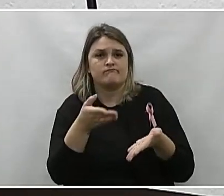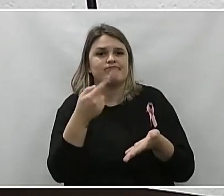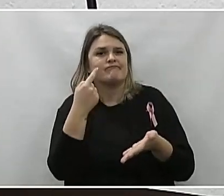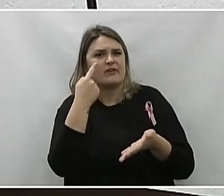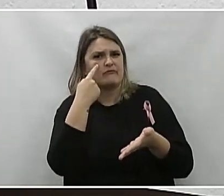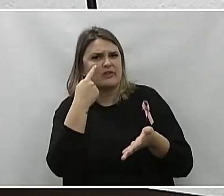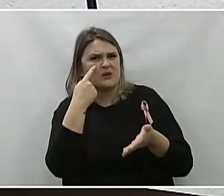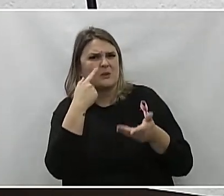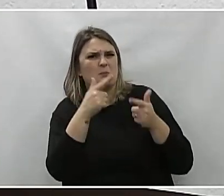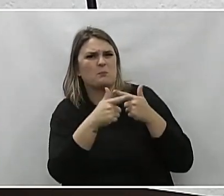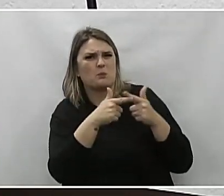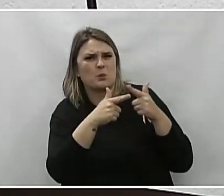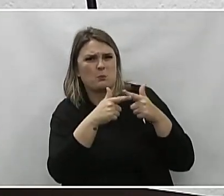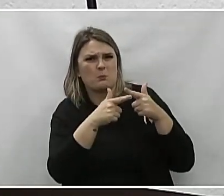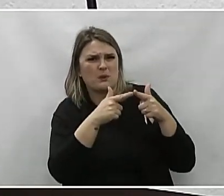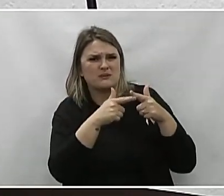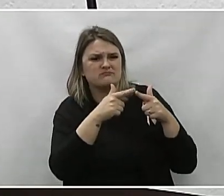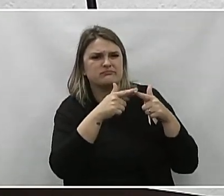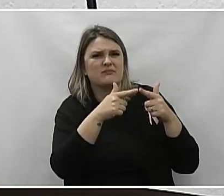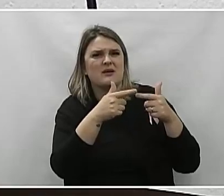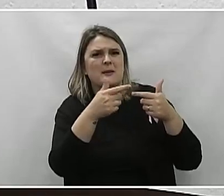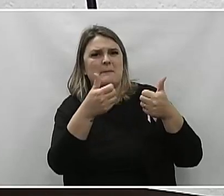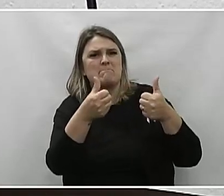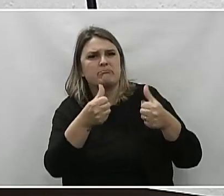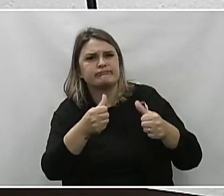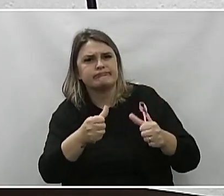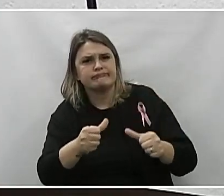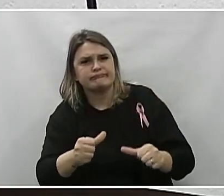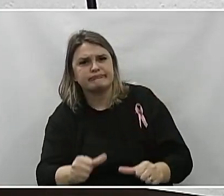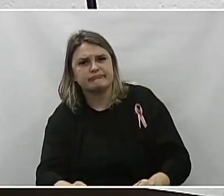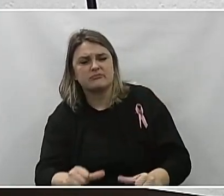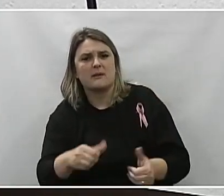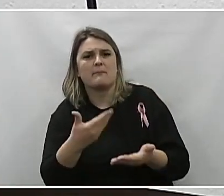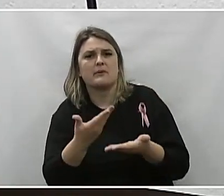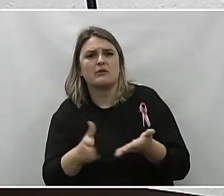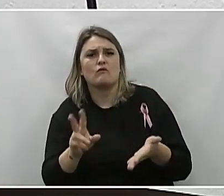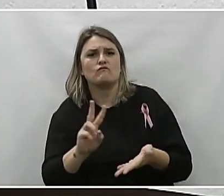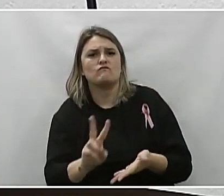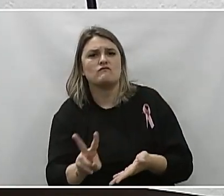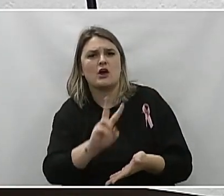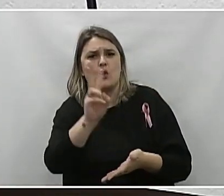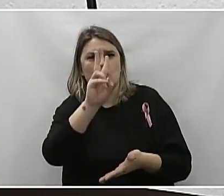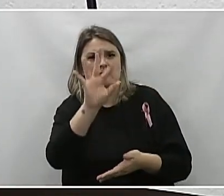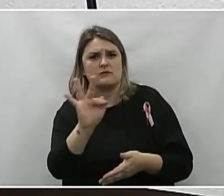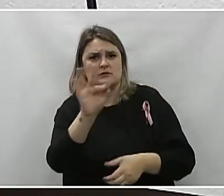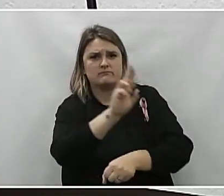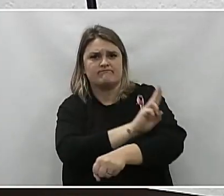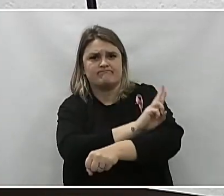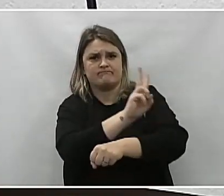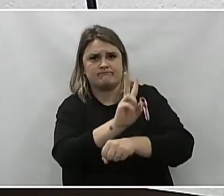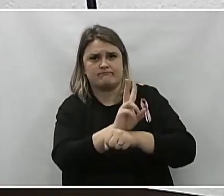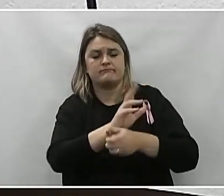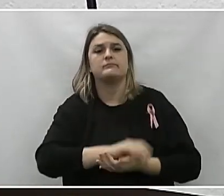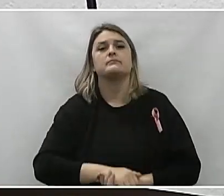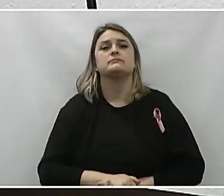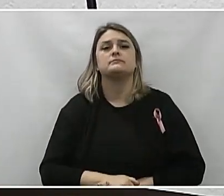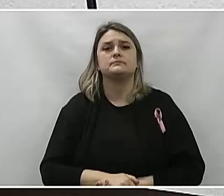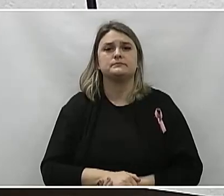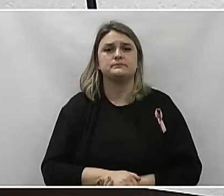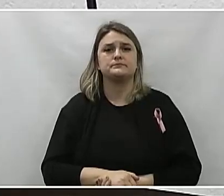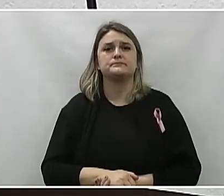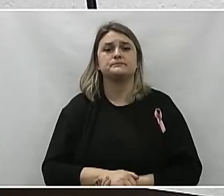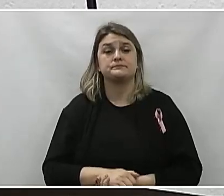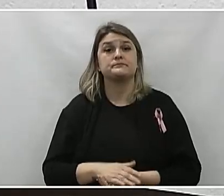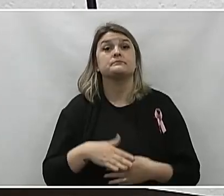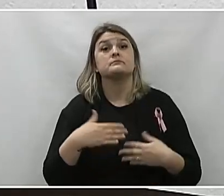de ascendência da desvalorização da UNIUBE está acontecendo